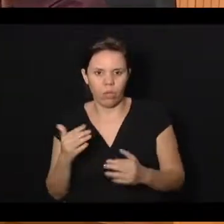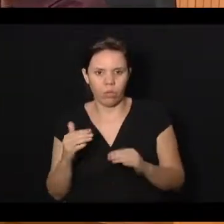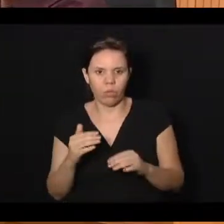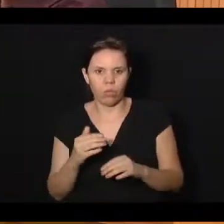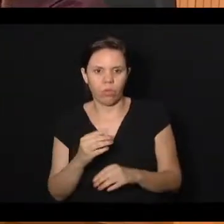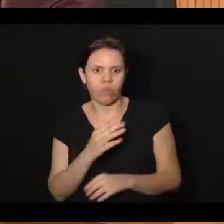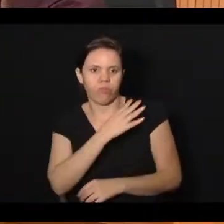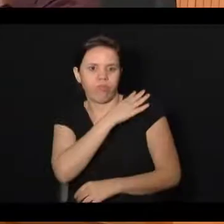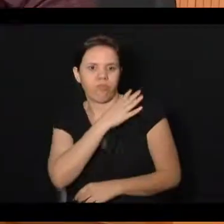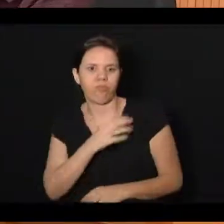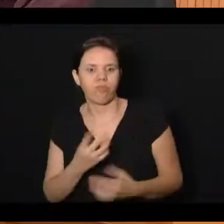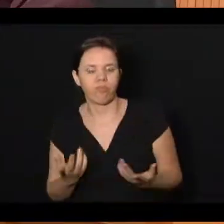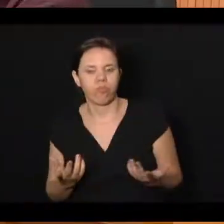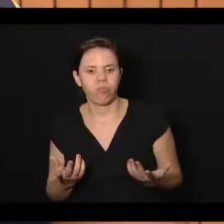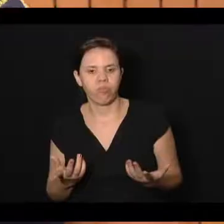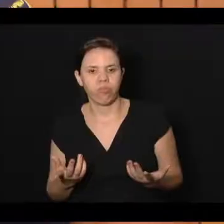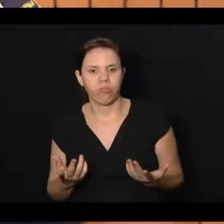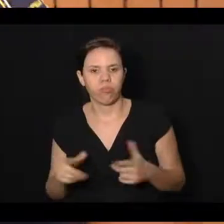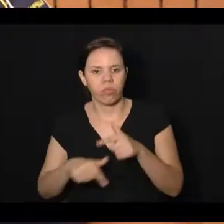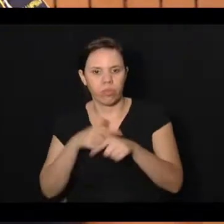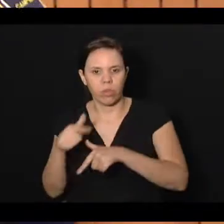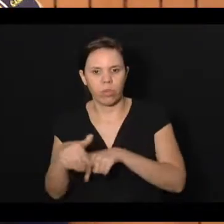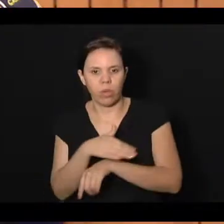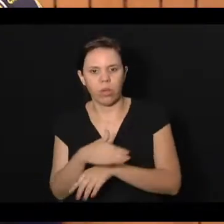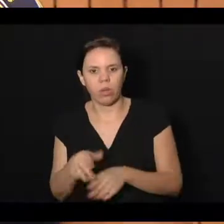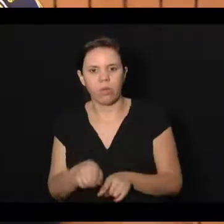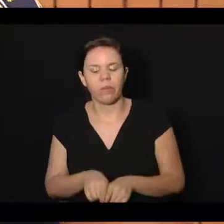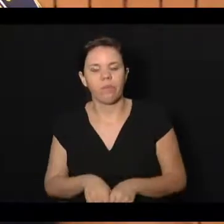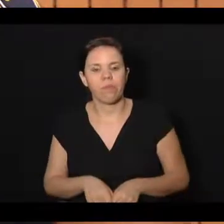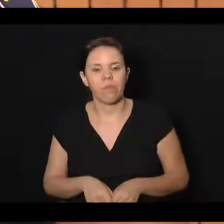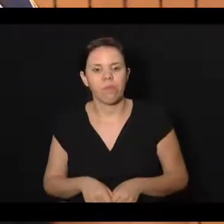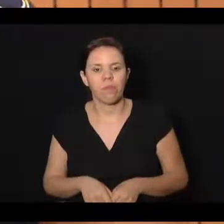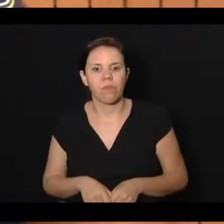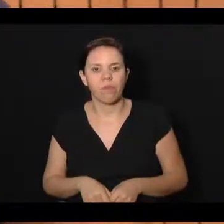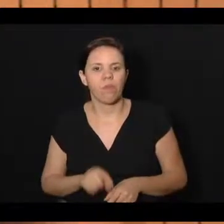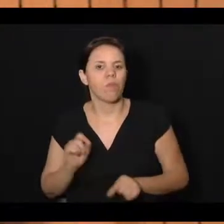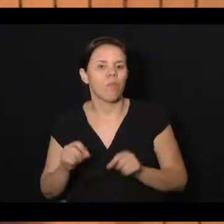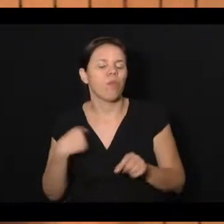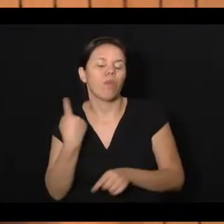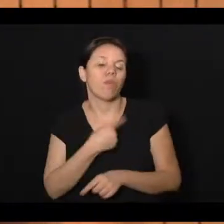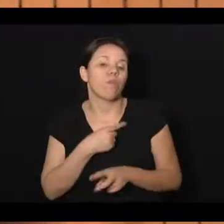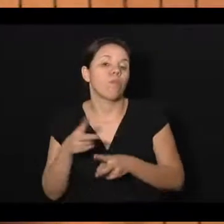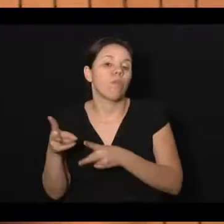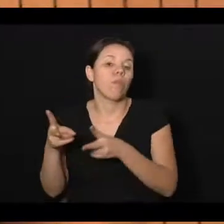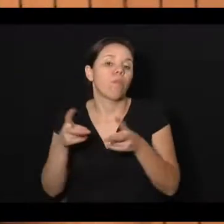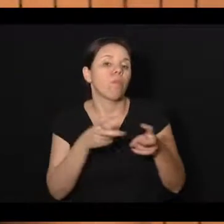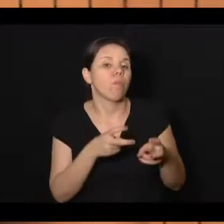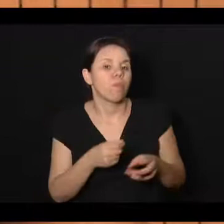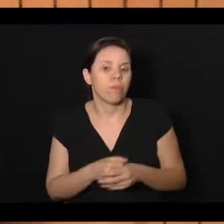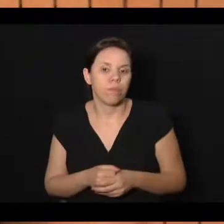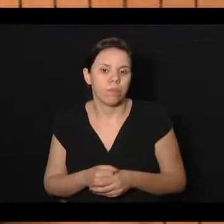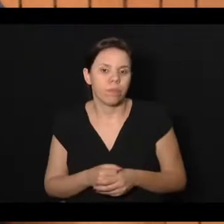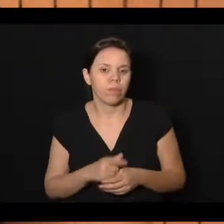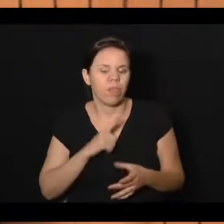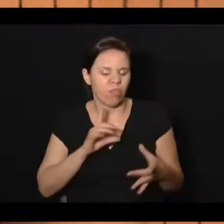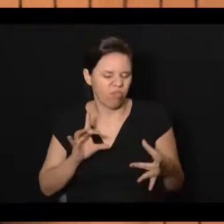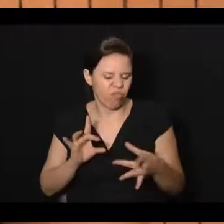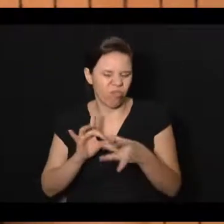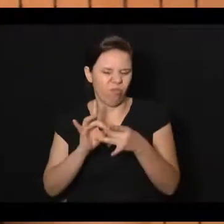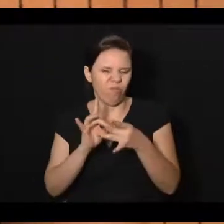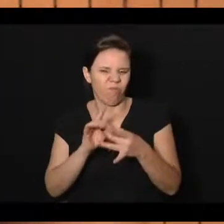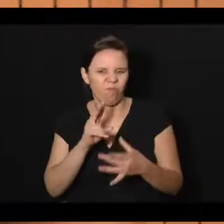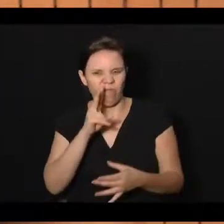dessas abordagens às pessoas em situação de rua o que nós percebemos é esse vínculo é tão